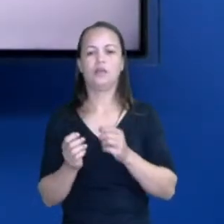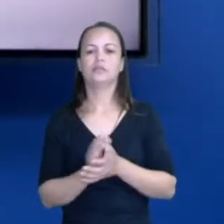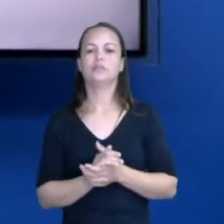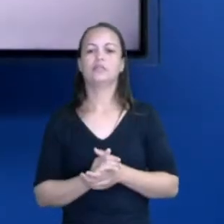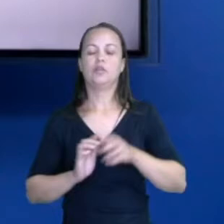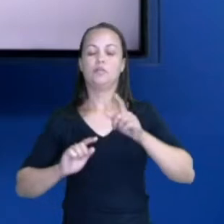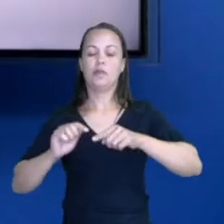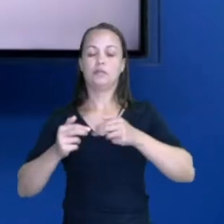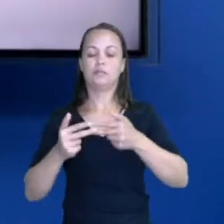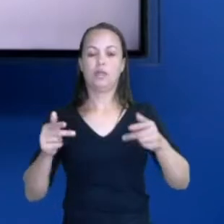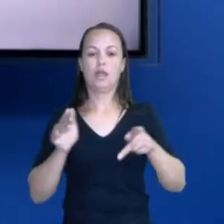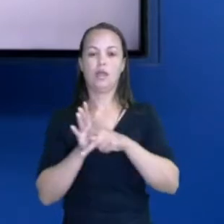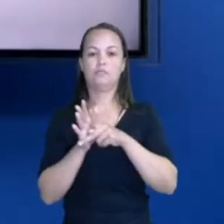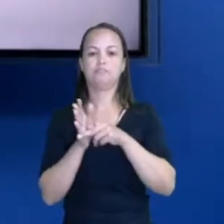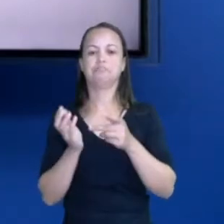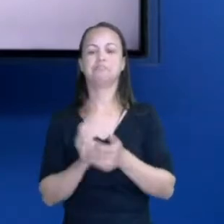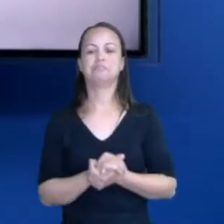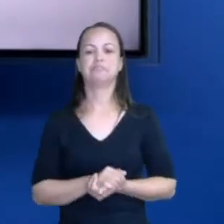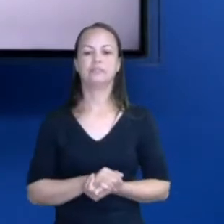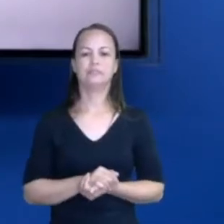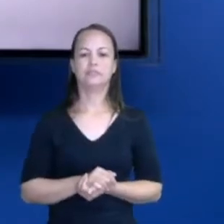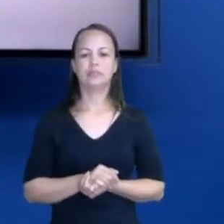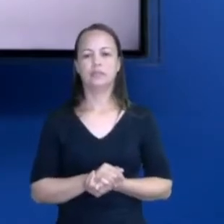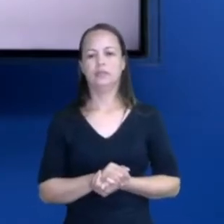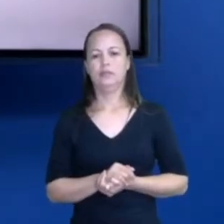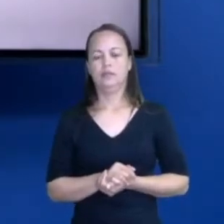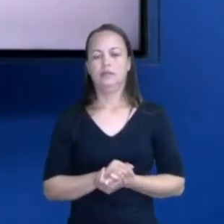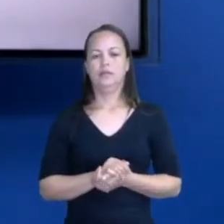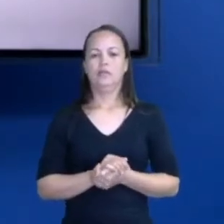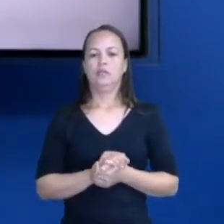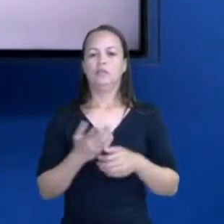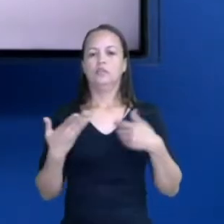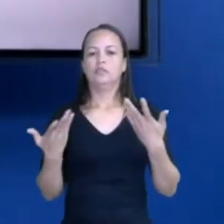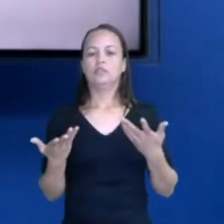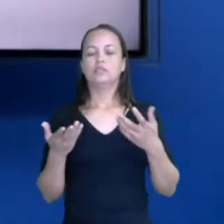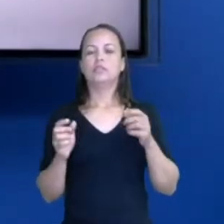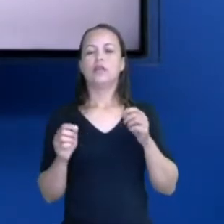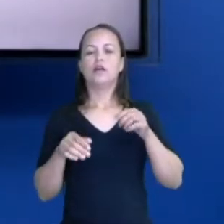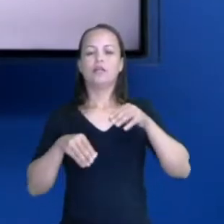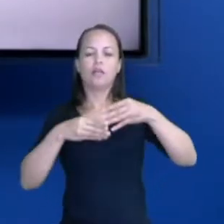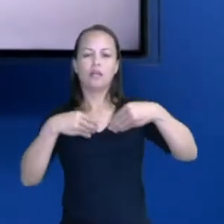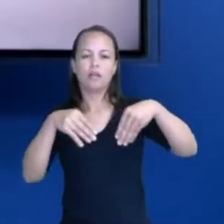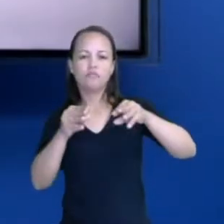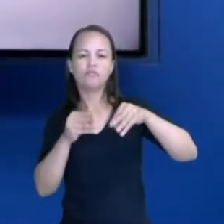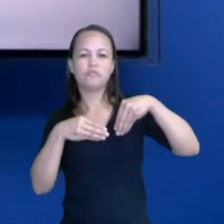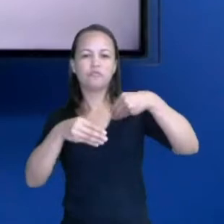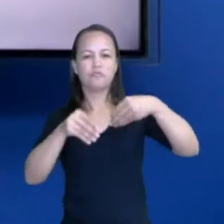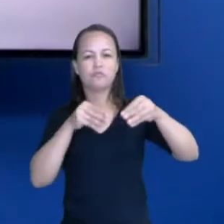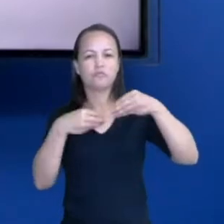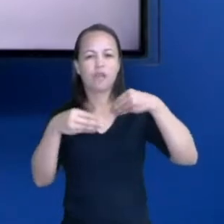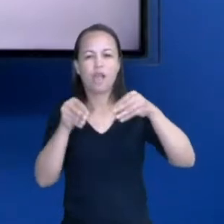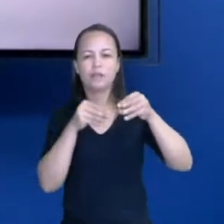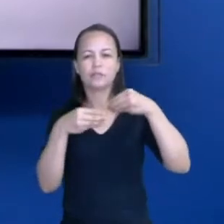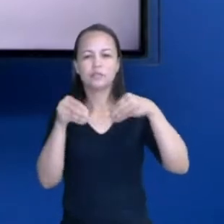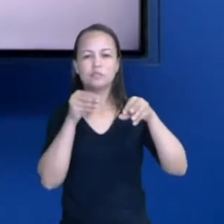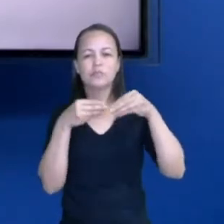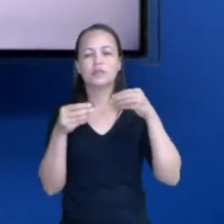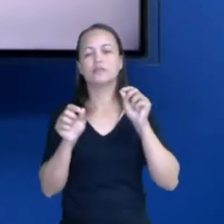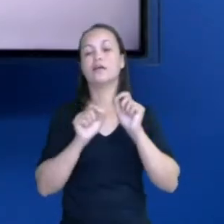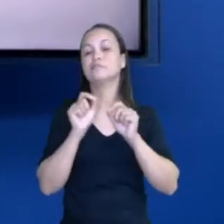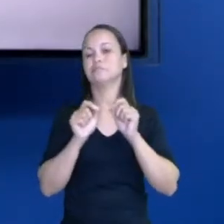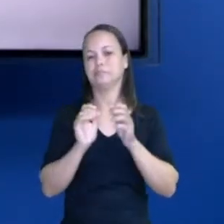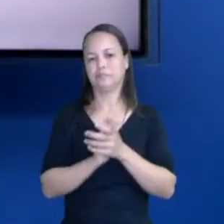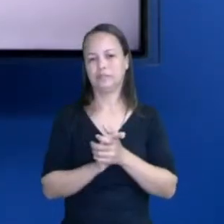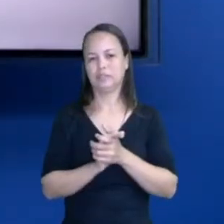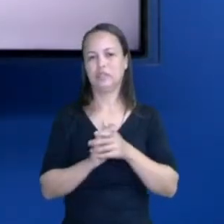dos materiais que nós vamos estudar, que é justamente a propriedade da flexibilidade. Vocês sabiam que tem alguns materiais